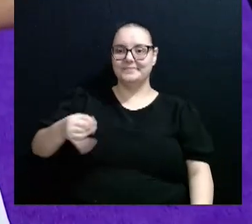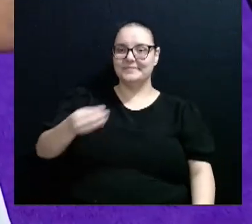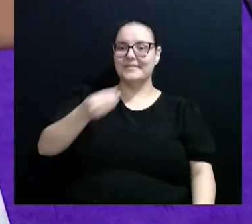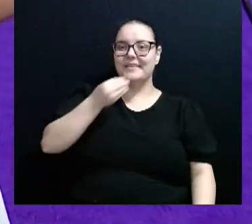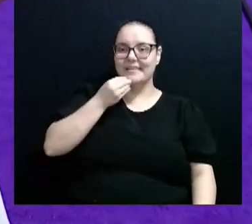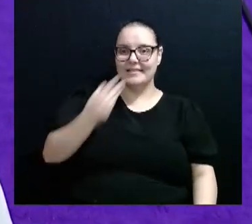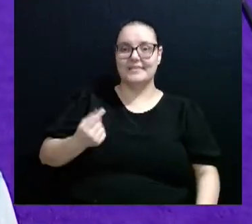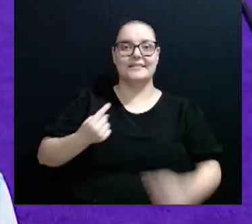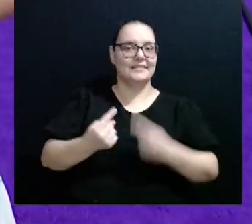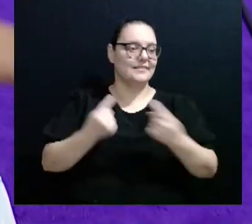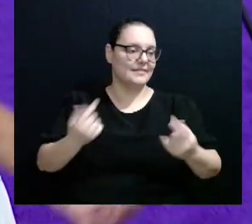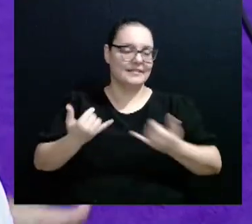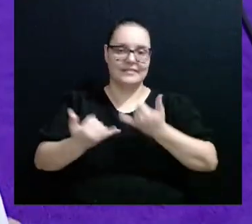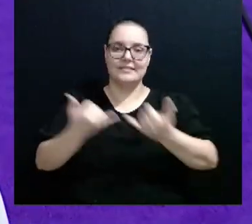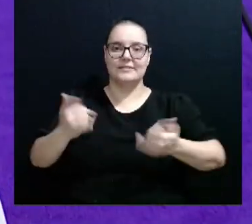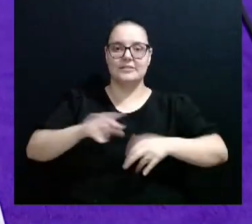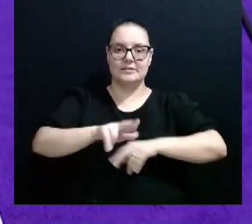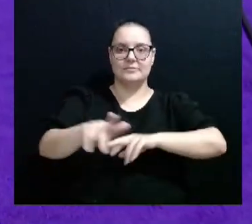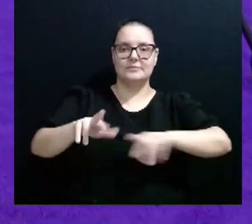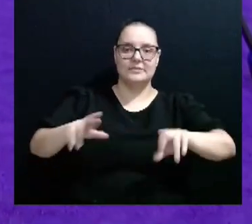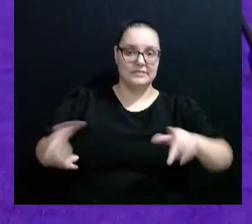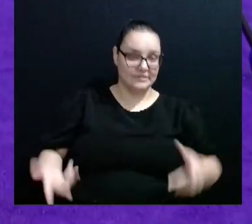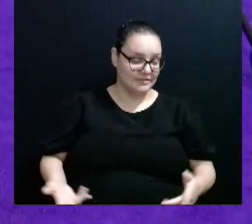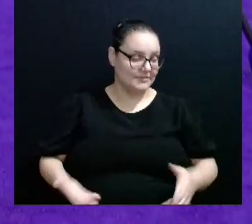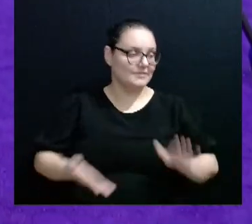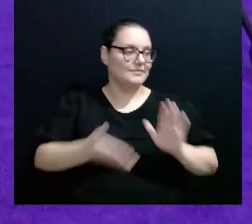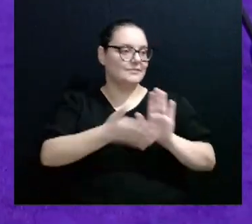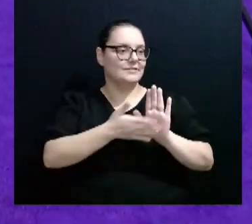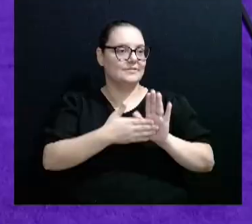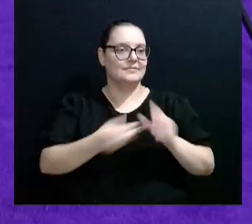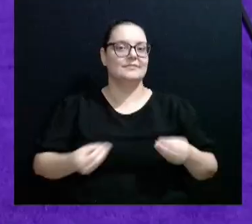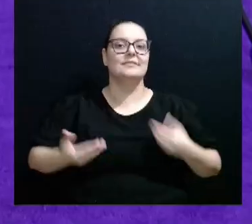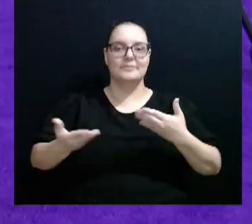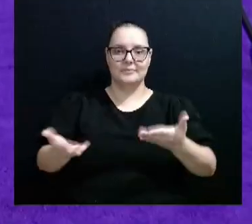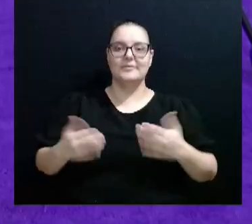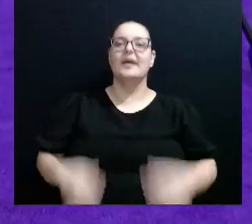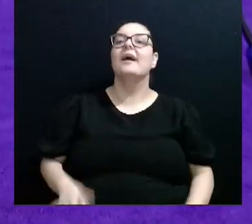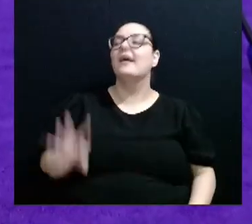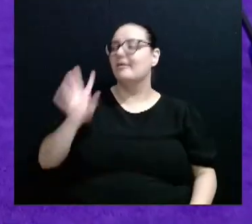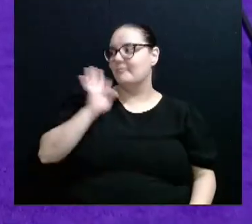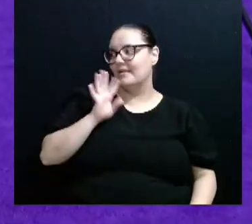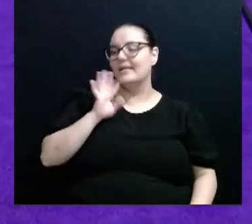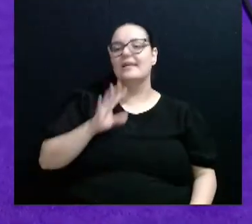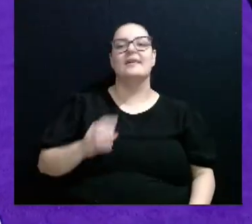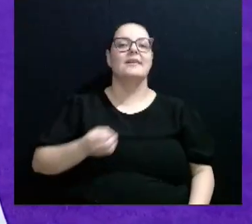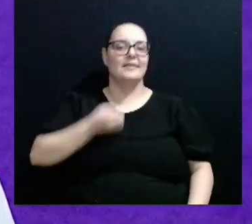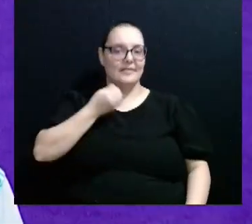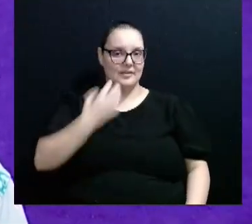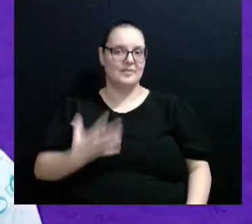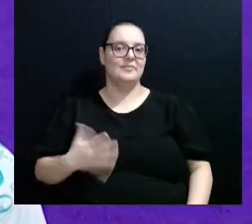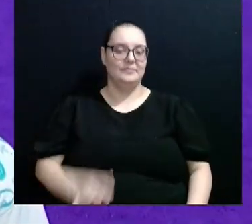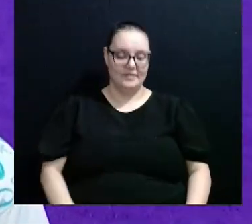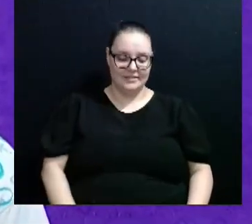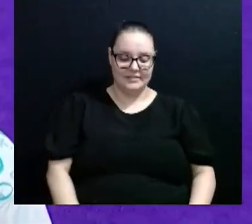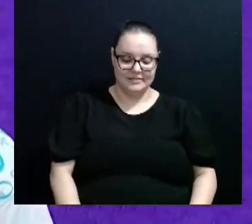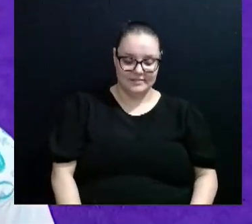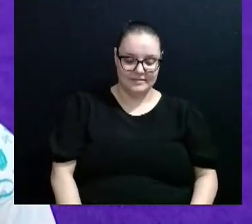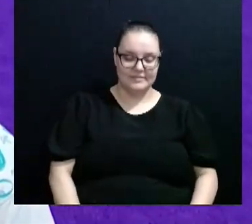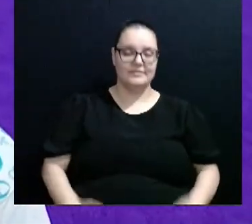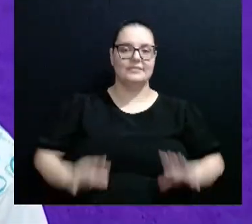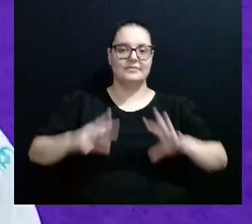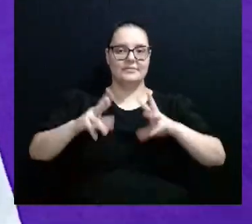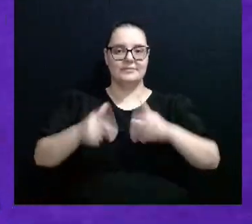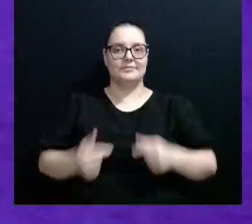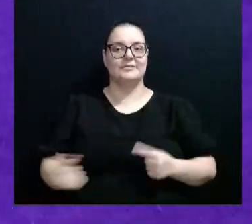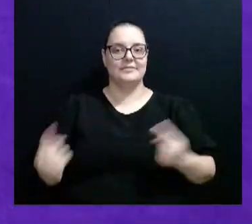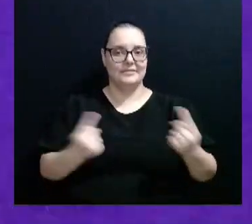brincadeira diferente que eles proporcionam pra gente é muito bacana. Vale a pena todas as crianças virem, a gente recomenda,